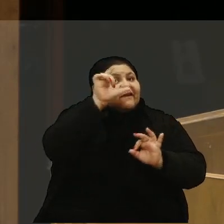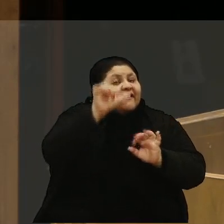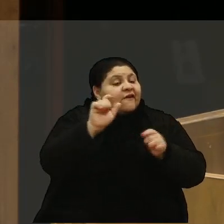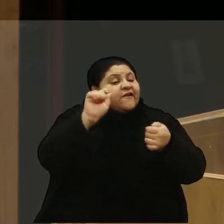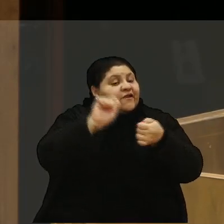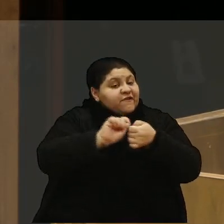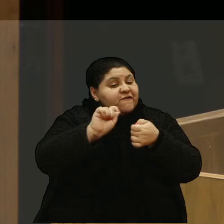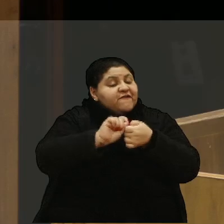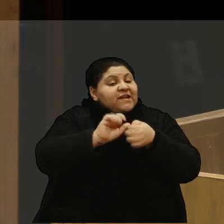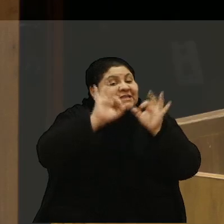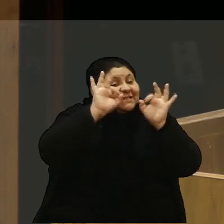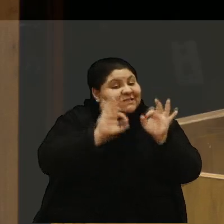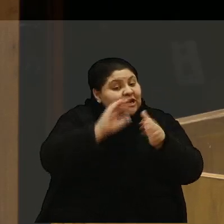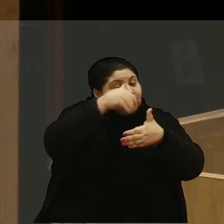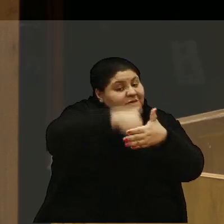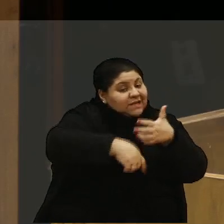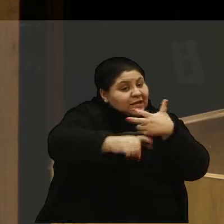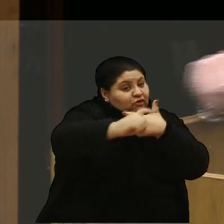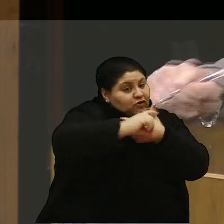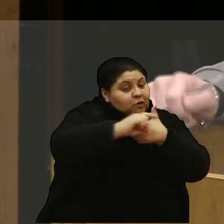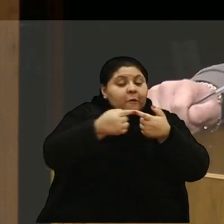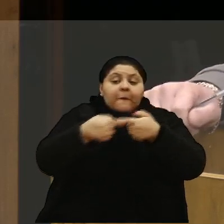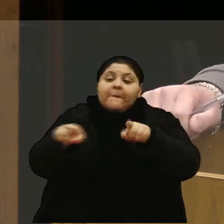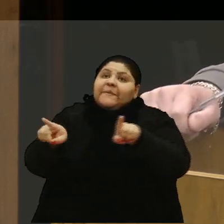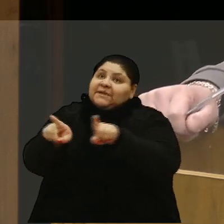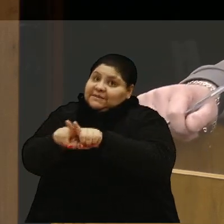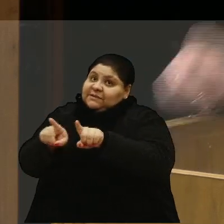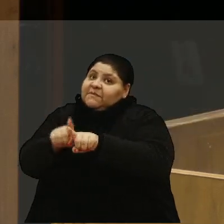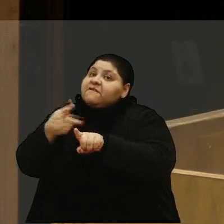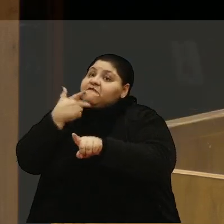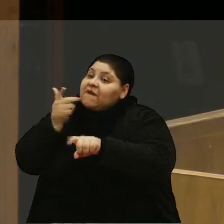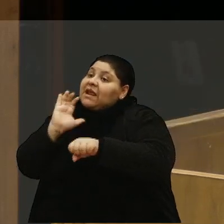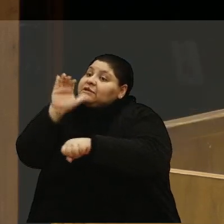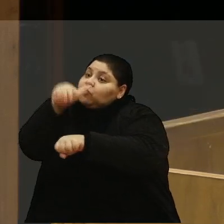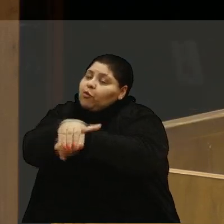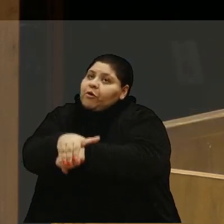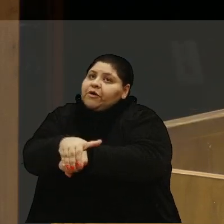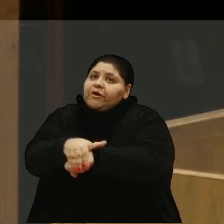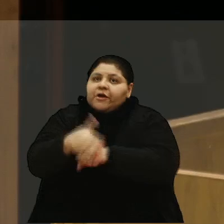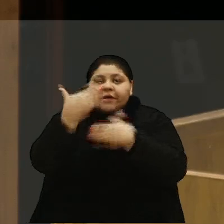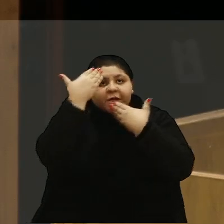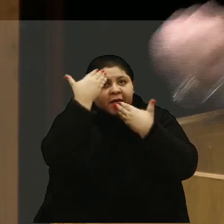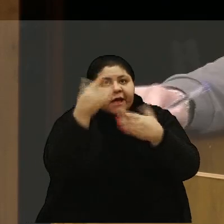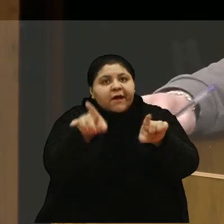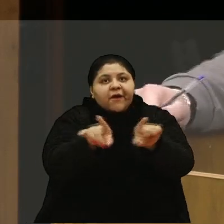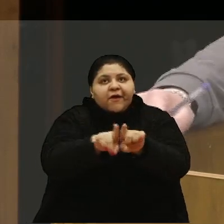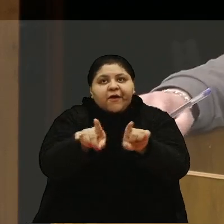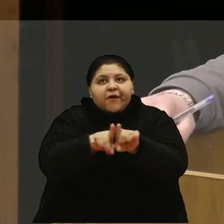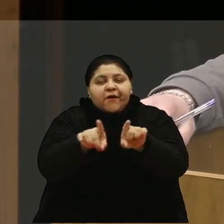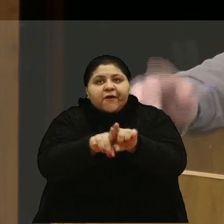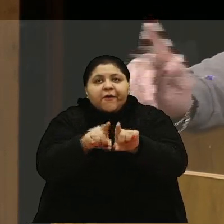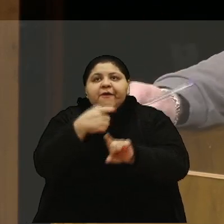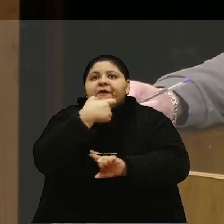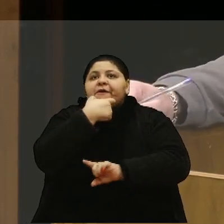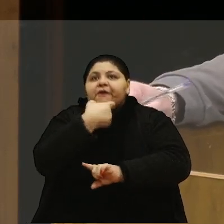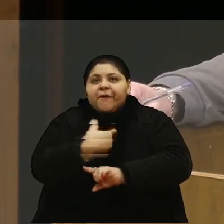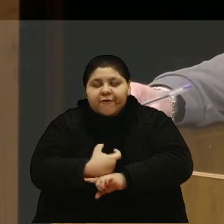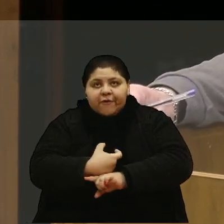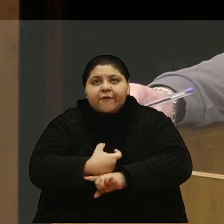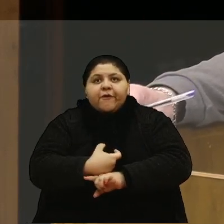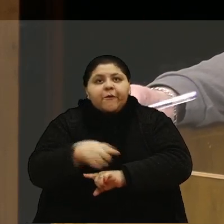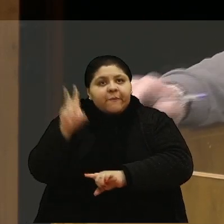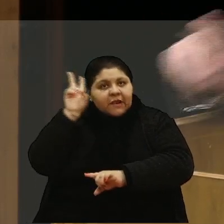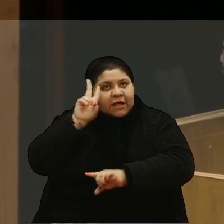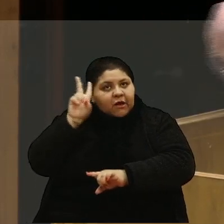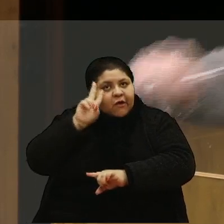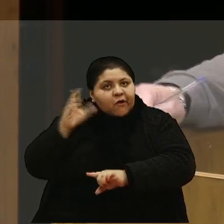fazem acontecer dentro do Executivo, mas tem que fazer o meia-culpa também. Agradecer também, o Tenente Cristiano me recordou